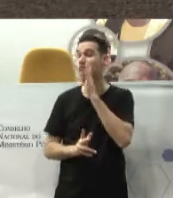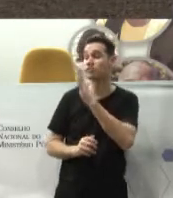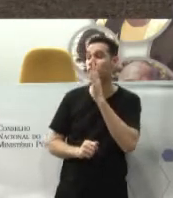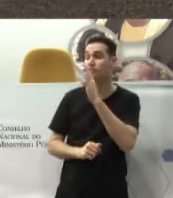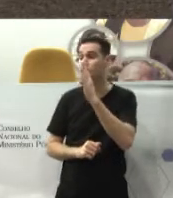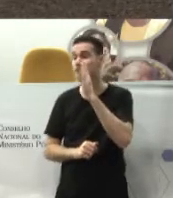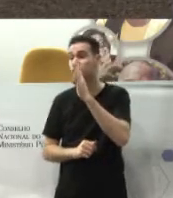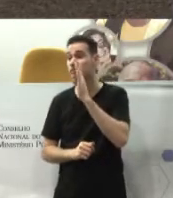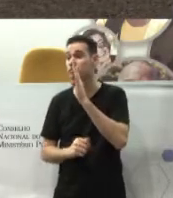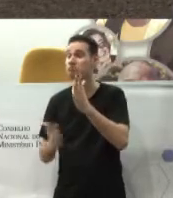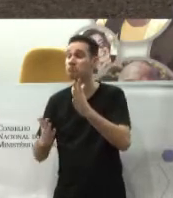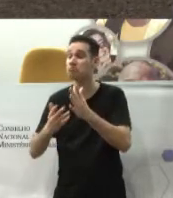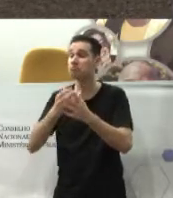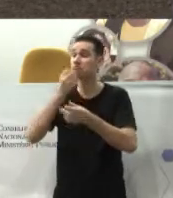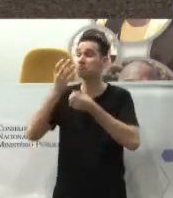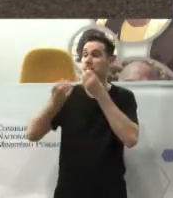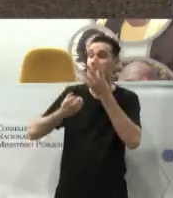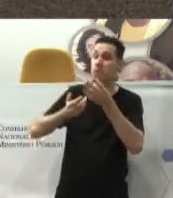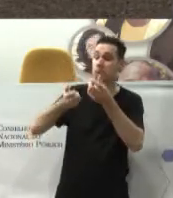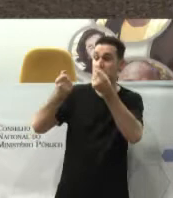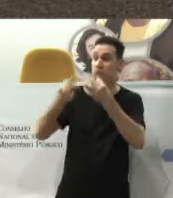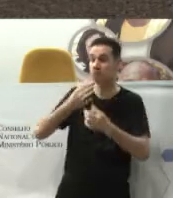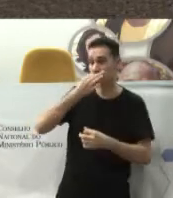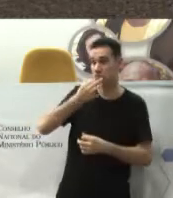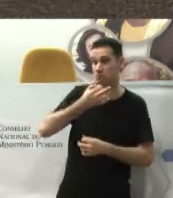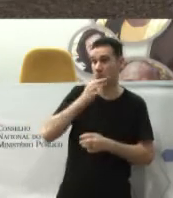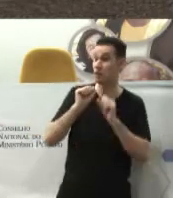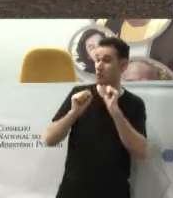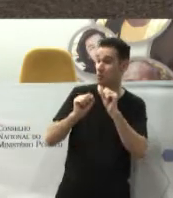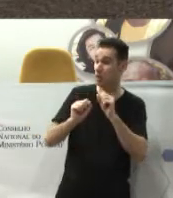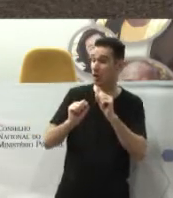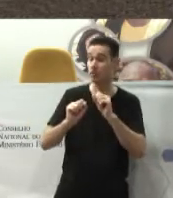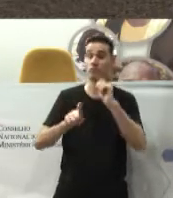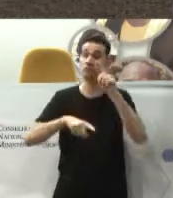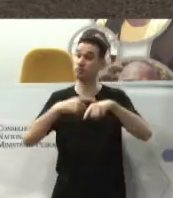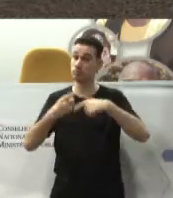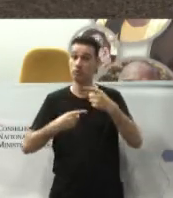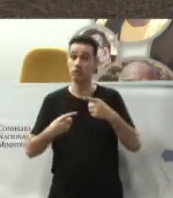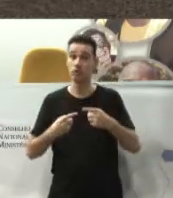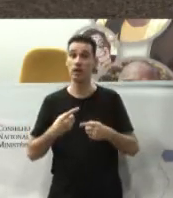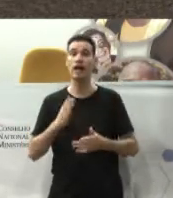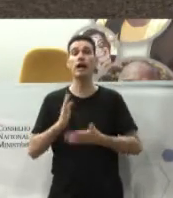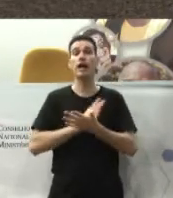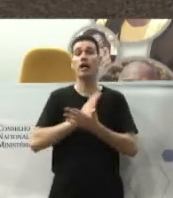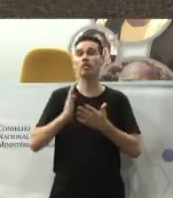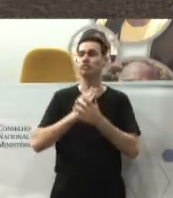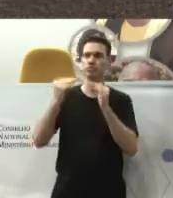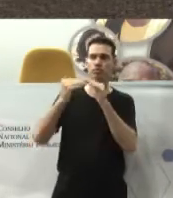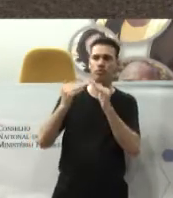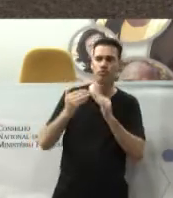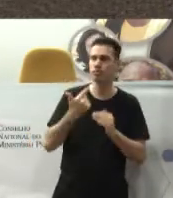a contribuir, ou pelo menos rejeitar uma voz que depois pode questionar a legitimidade das decisões tomadas. Falha